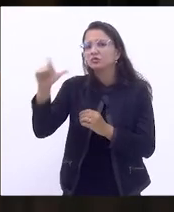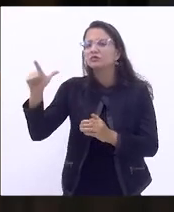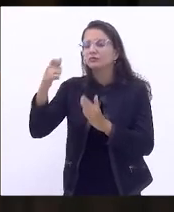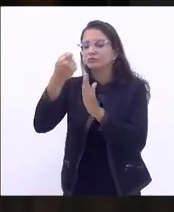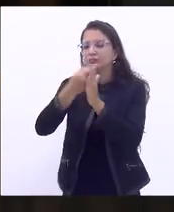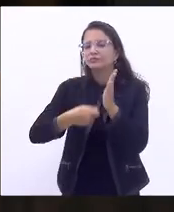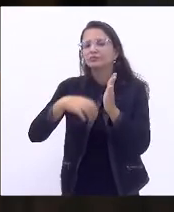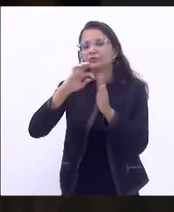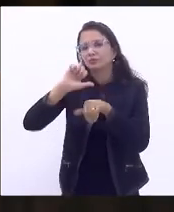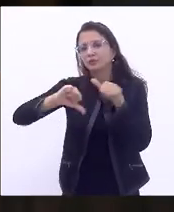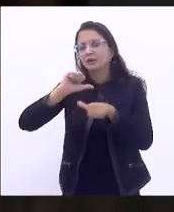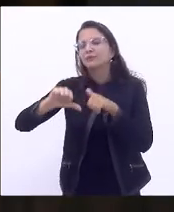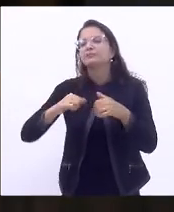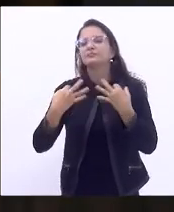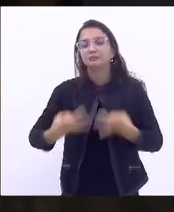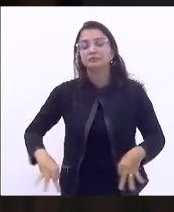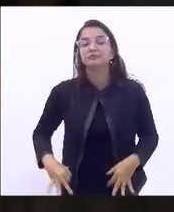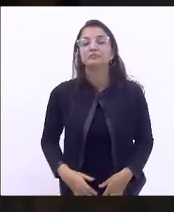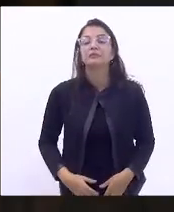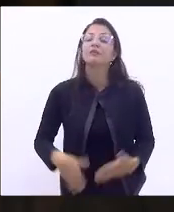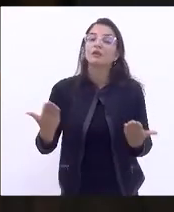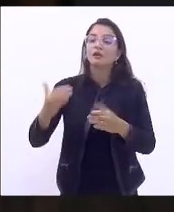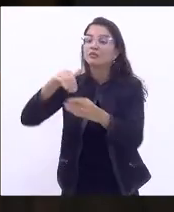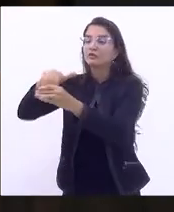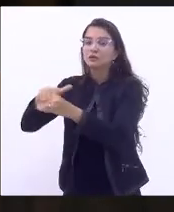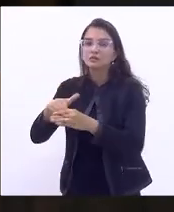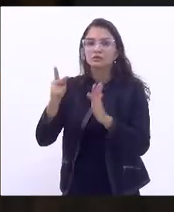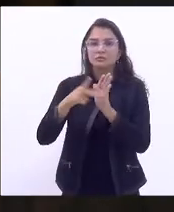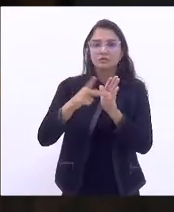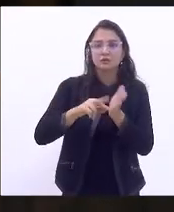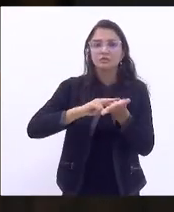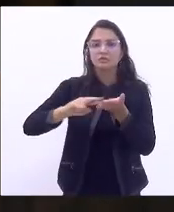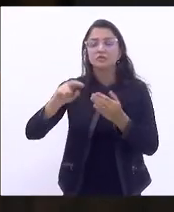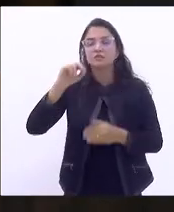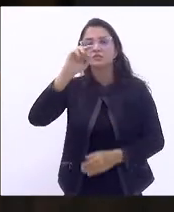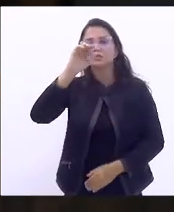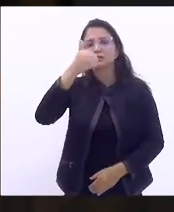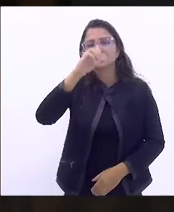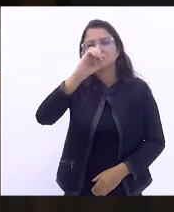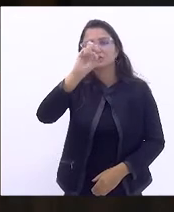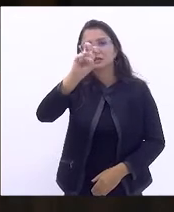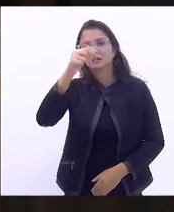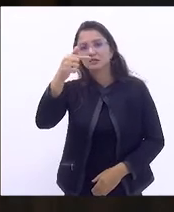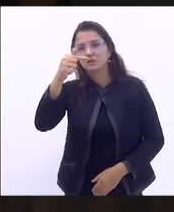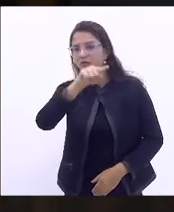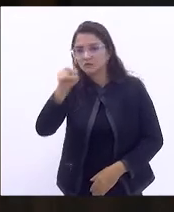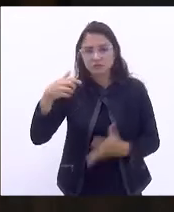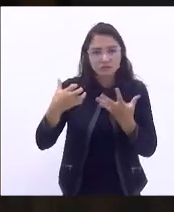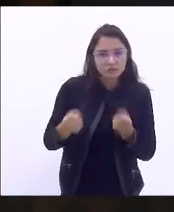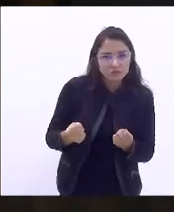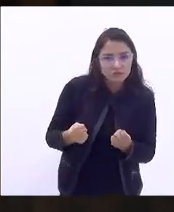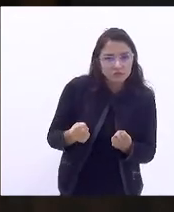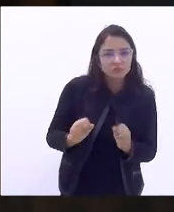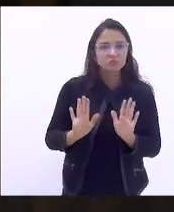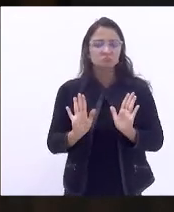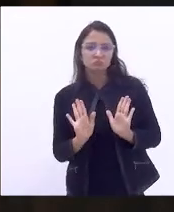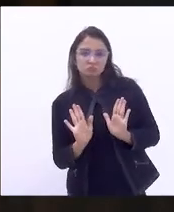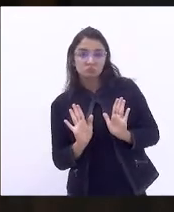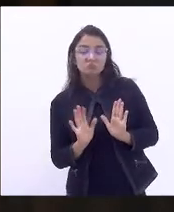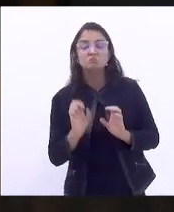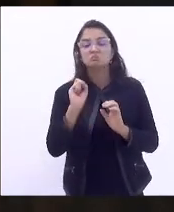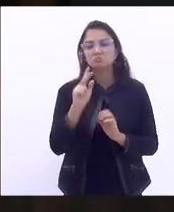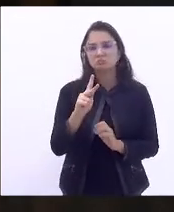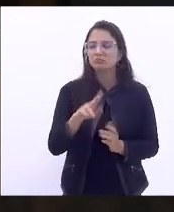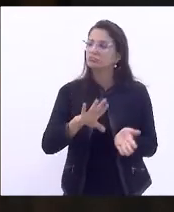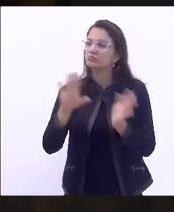original. Então, em votação, projeto de resolução 1057. Se os que aprovam permaneçam como estão aprovados, vai a